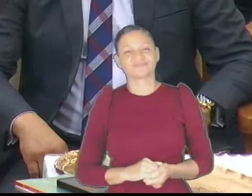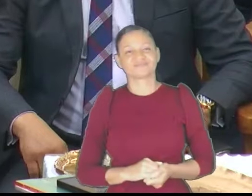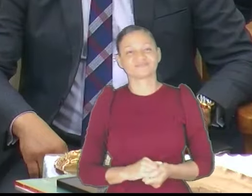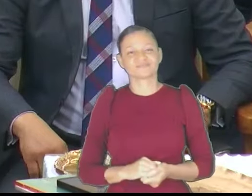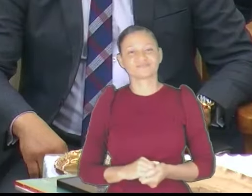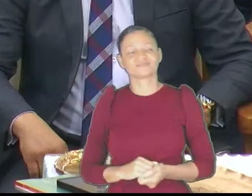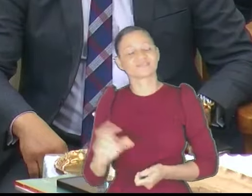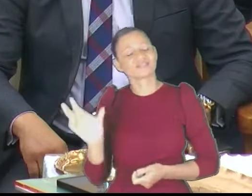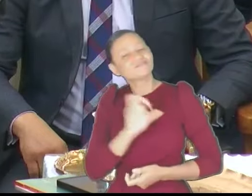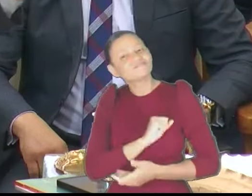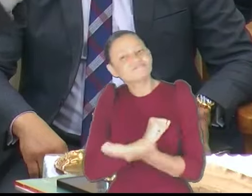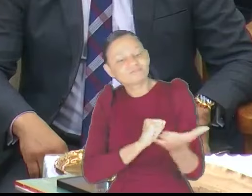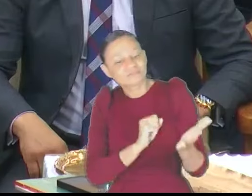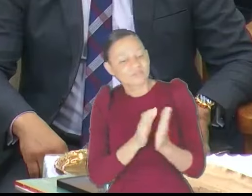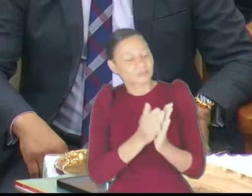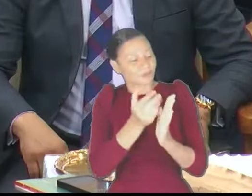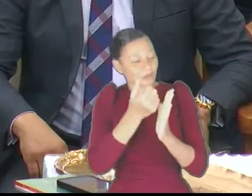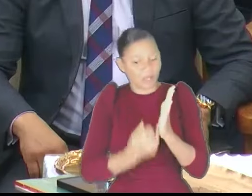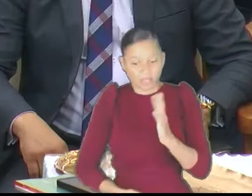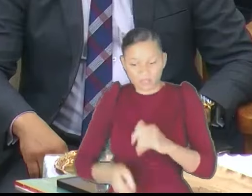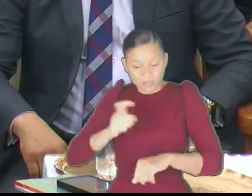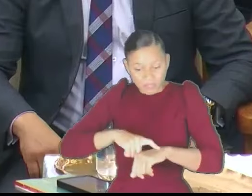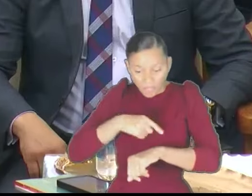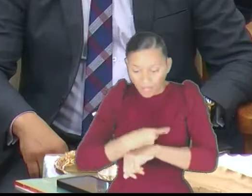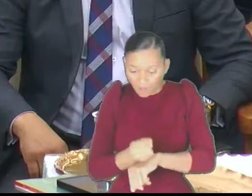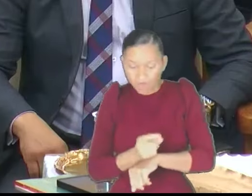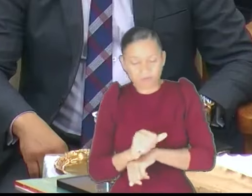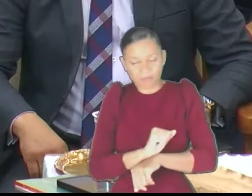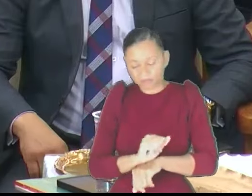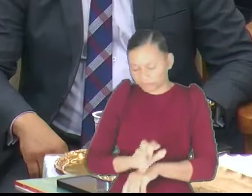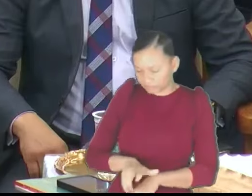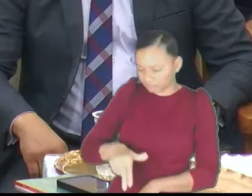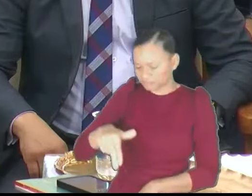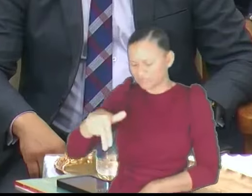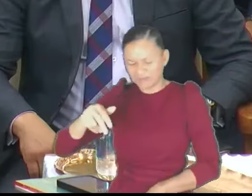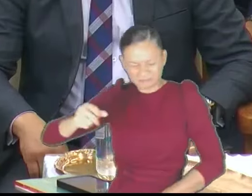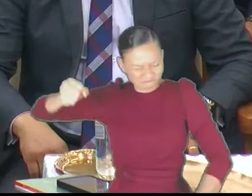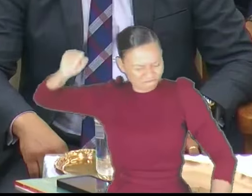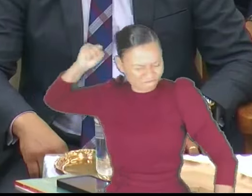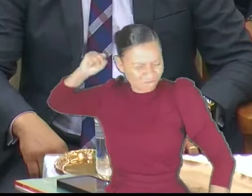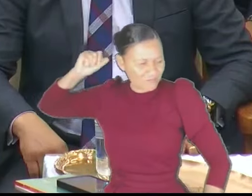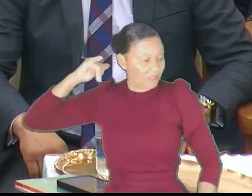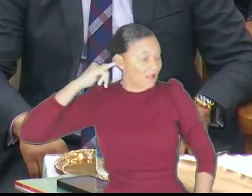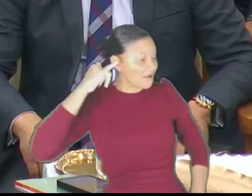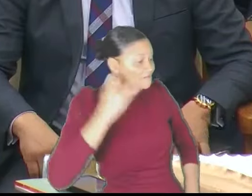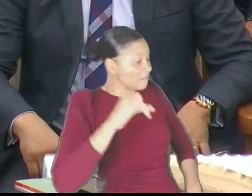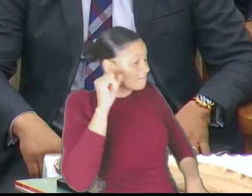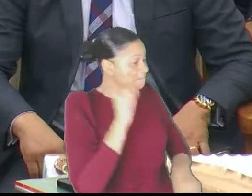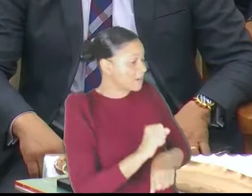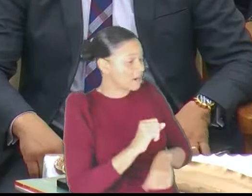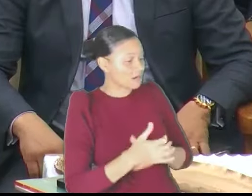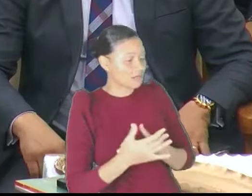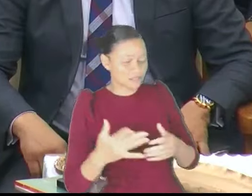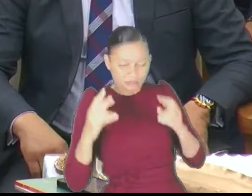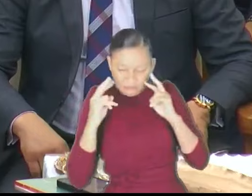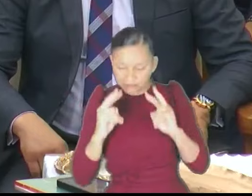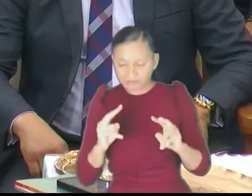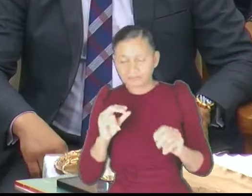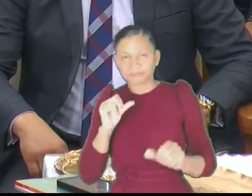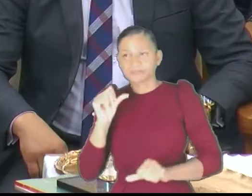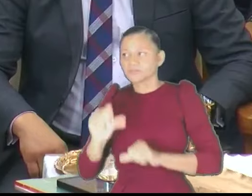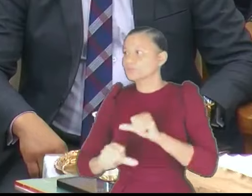Amados, a Bíblia diz que a hora que Abraão levanta, então Deus disse: para, Abraão. E quando Abraão veio o cutelo, ele disse: mudou o nome